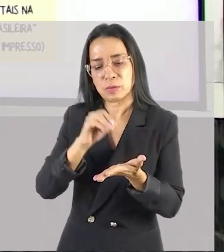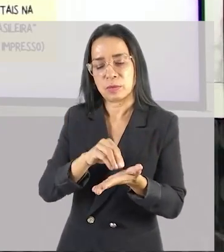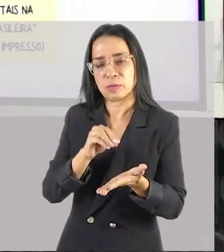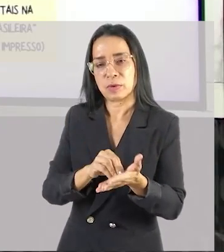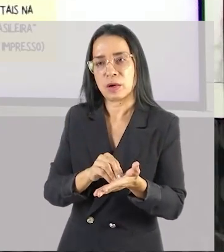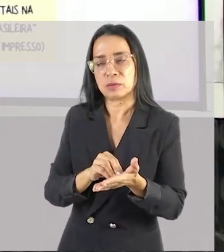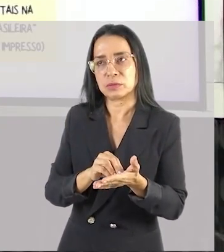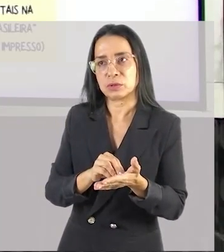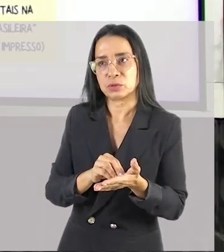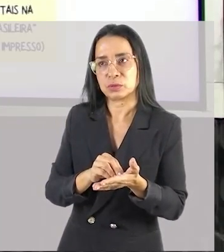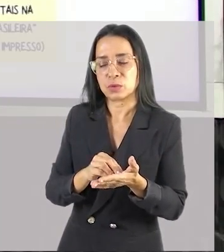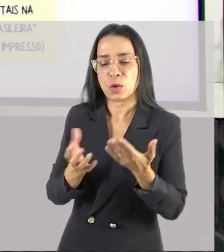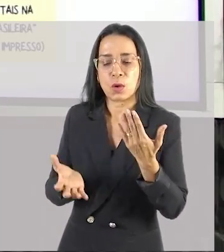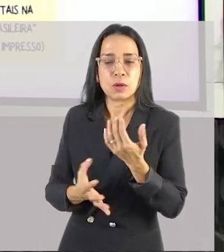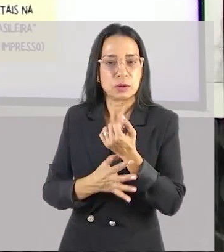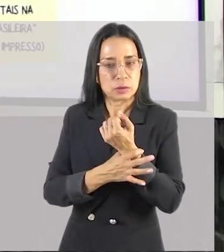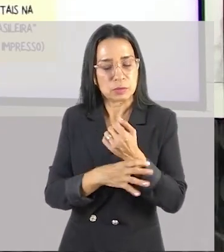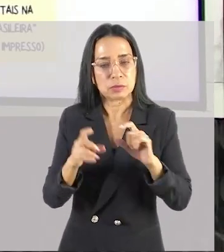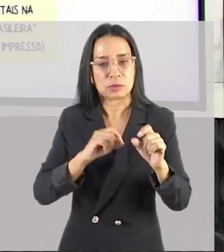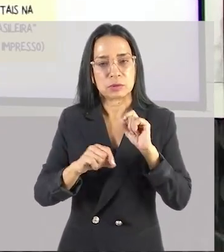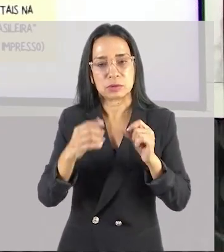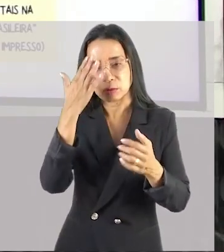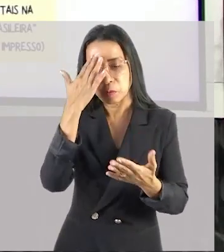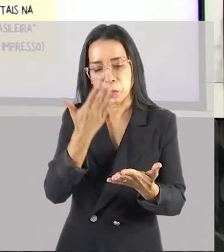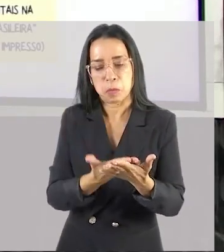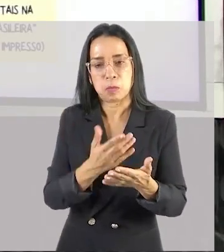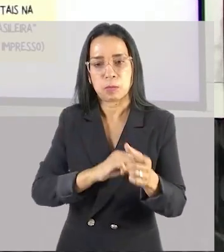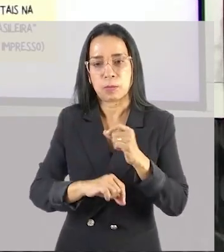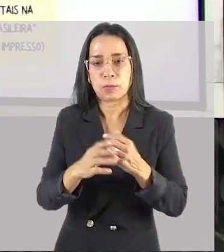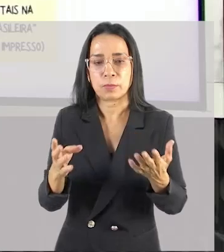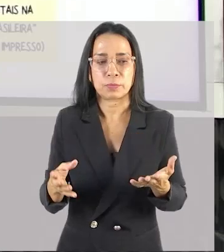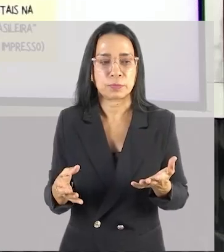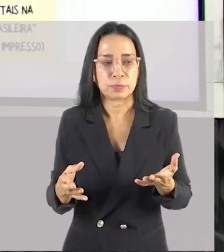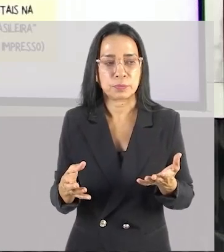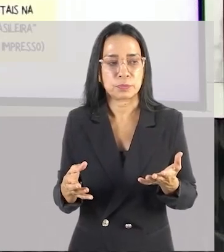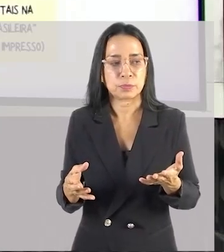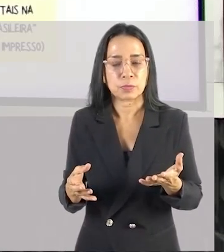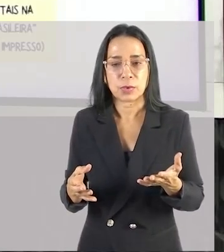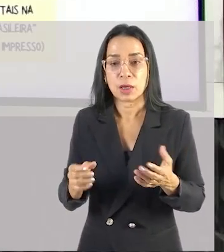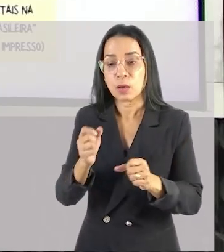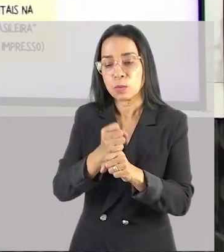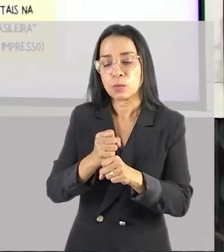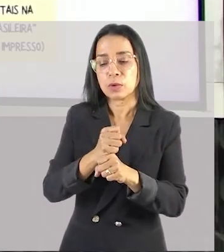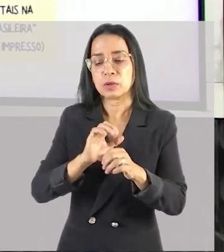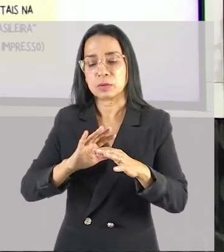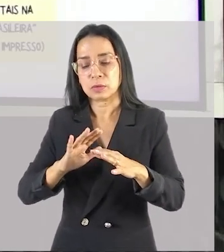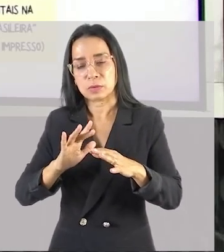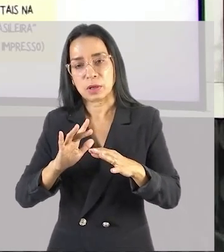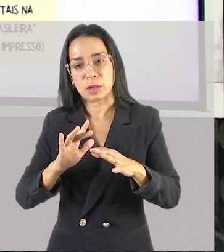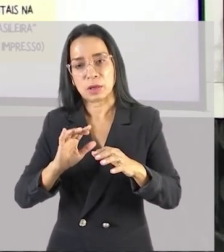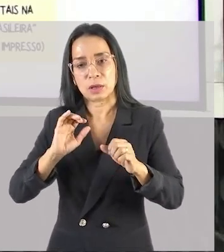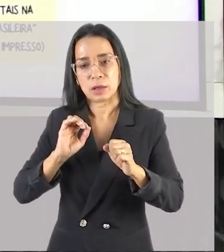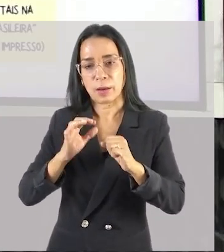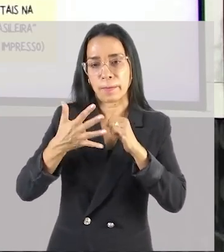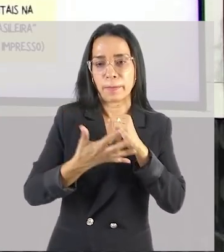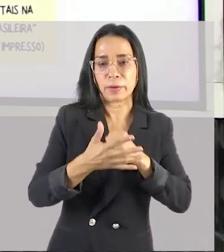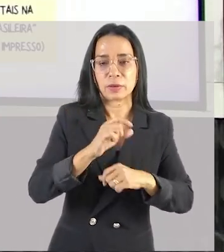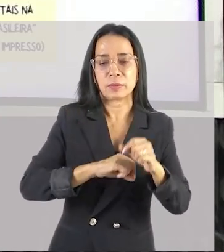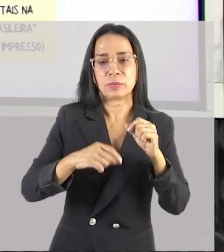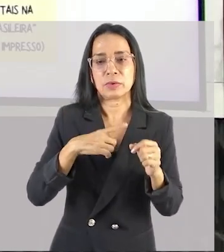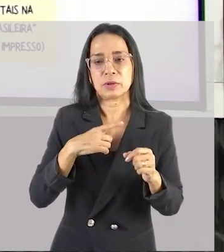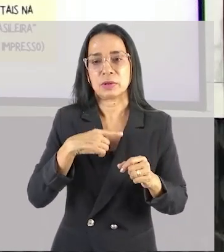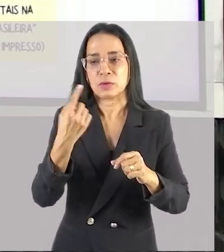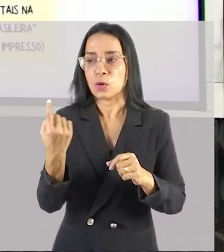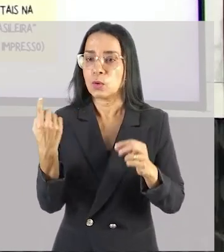muito grande, tá? Em 2020, o ano da pandemia, tudo a ver, nós tivemos ali o tema do Enem digital e o tema do